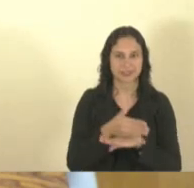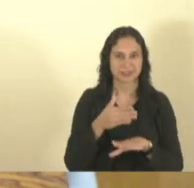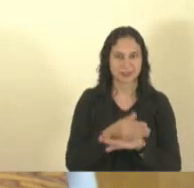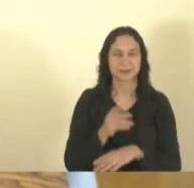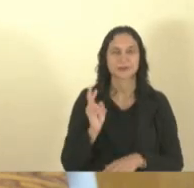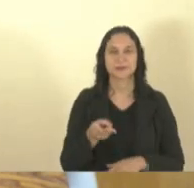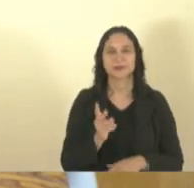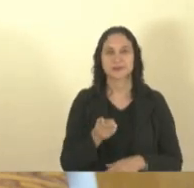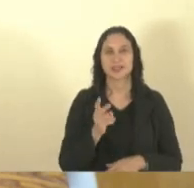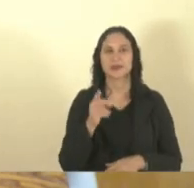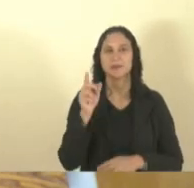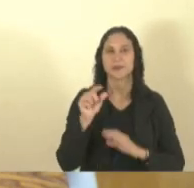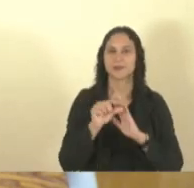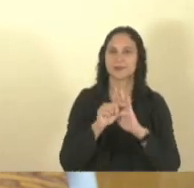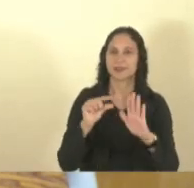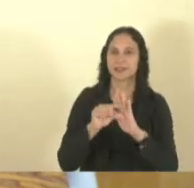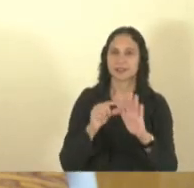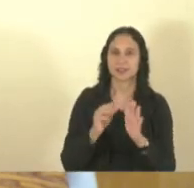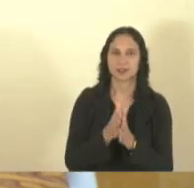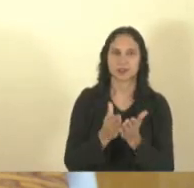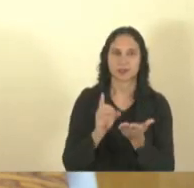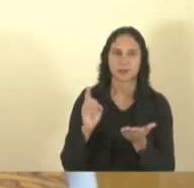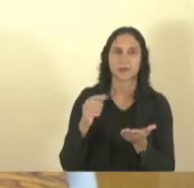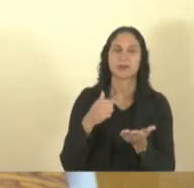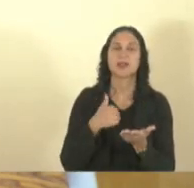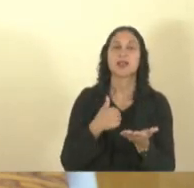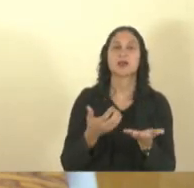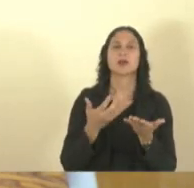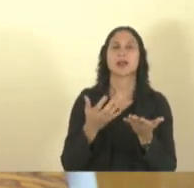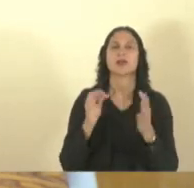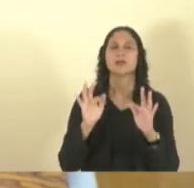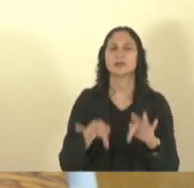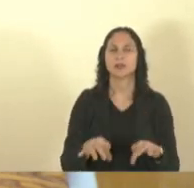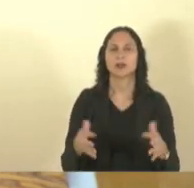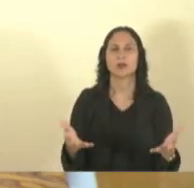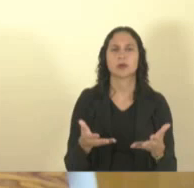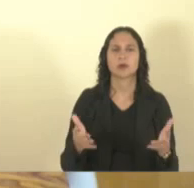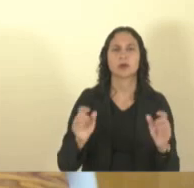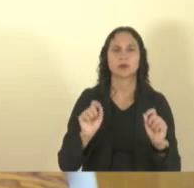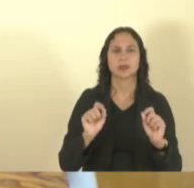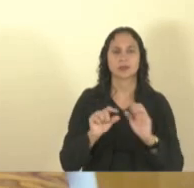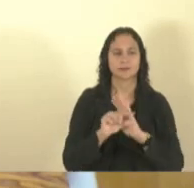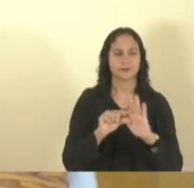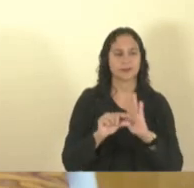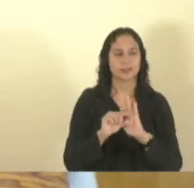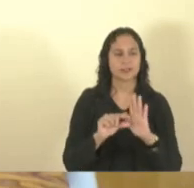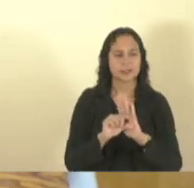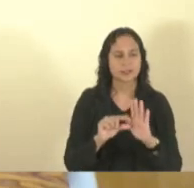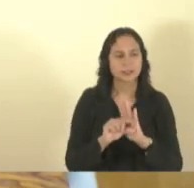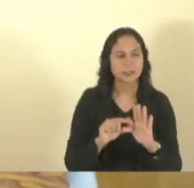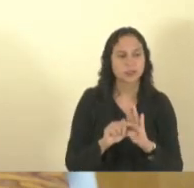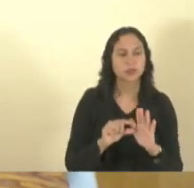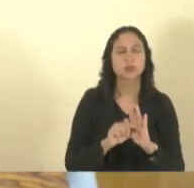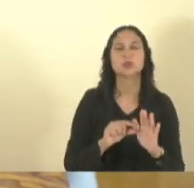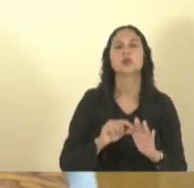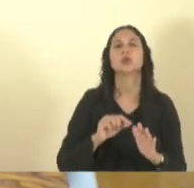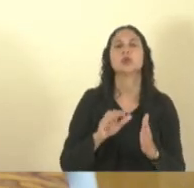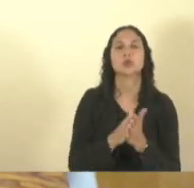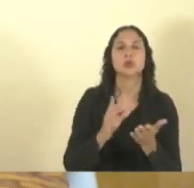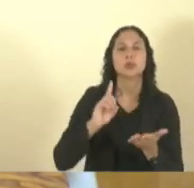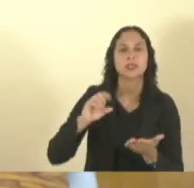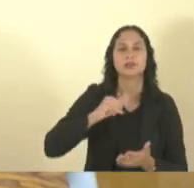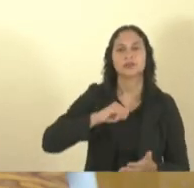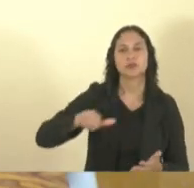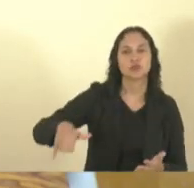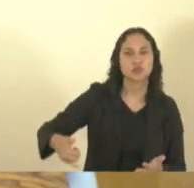de recitar um versículo para a gente, mas eu queria encerrar minha fala com o versículo do livro de Jó, capítulo